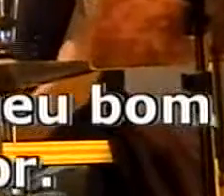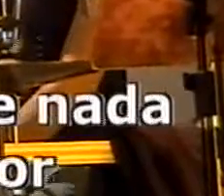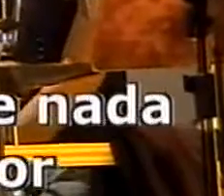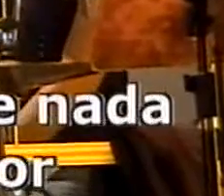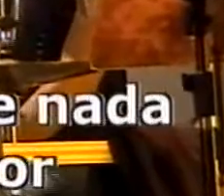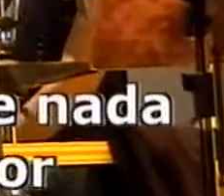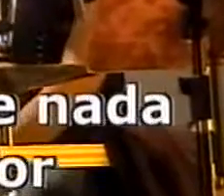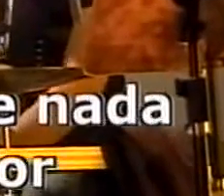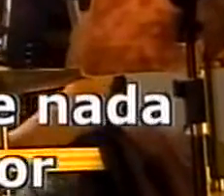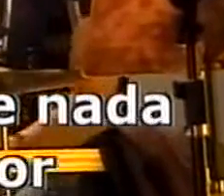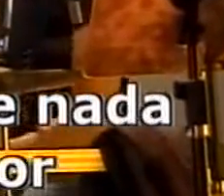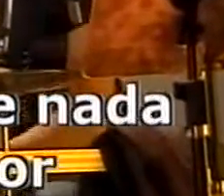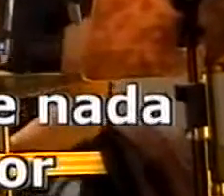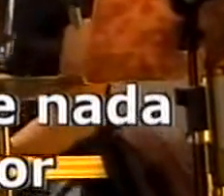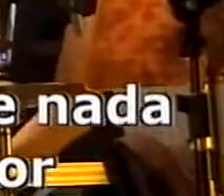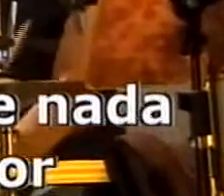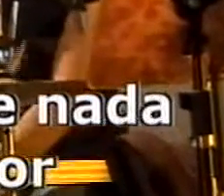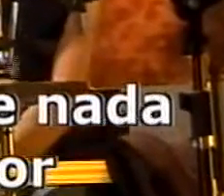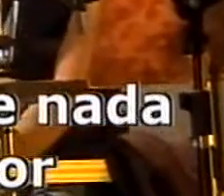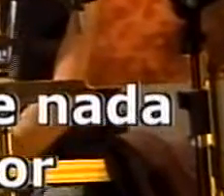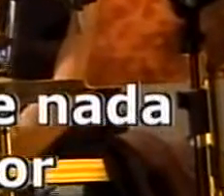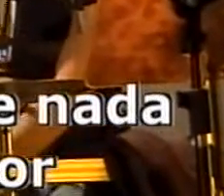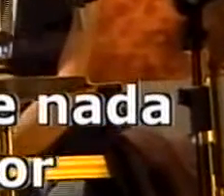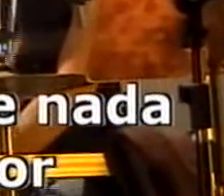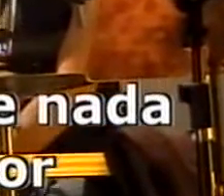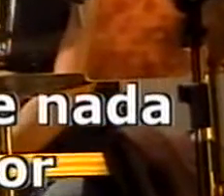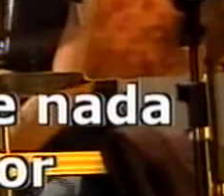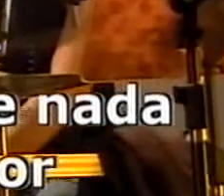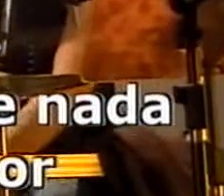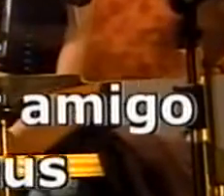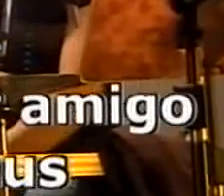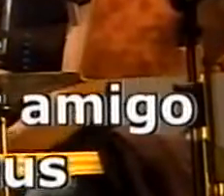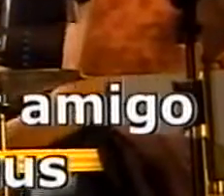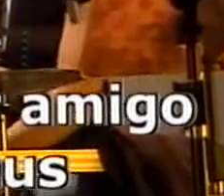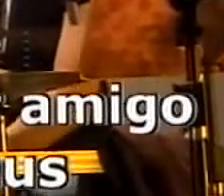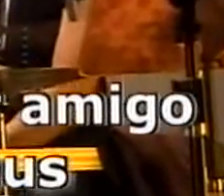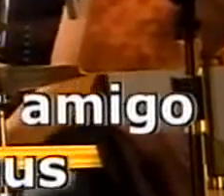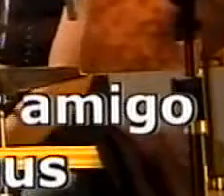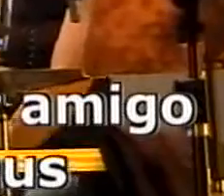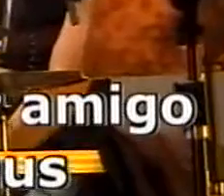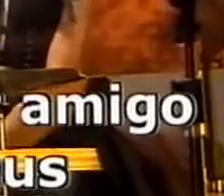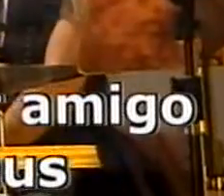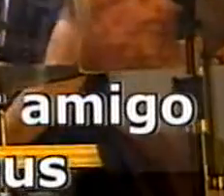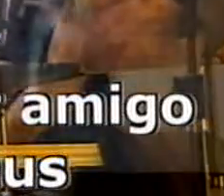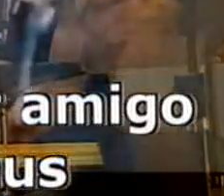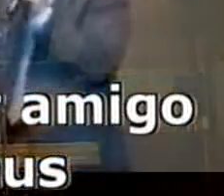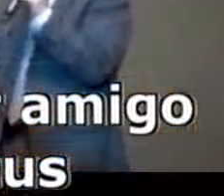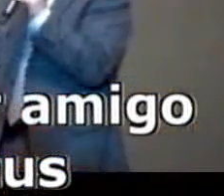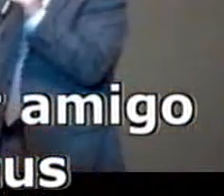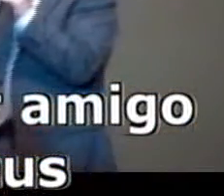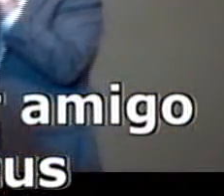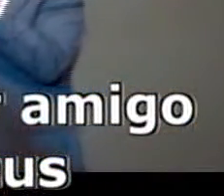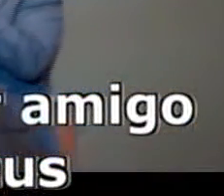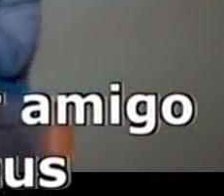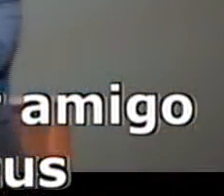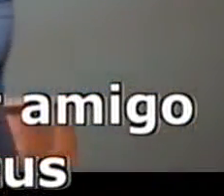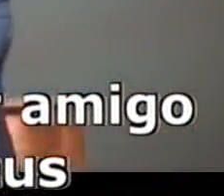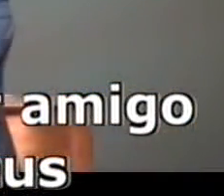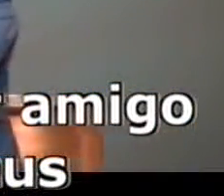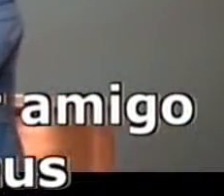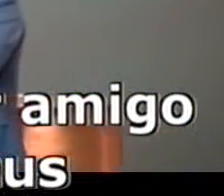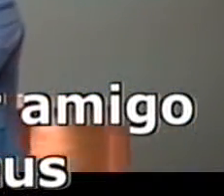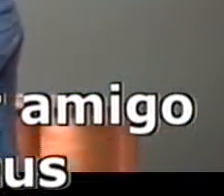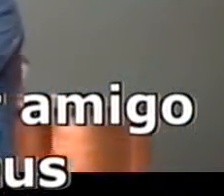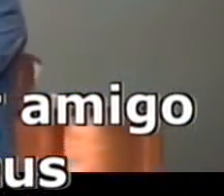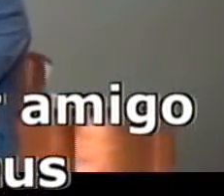Não existe nada melhor. Não tem ideologia, não. Nem posição